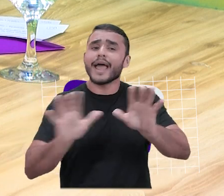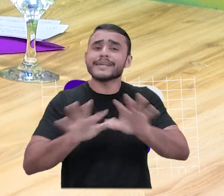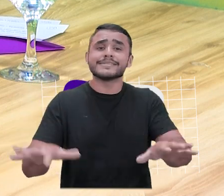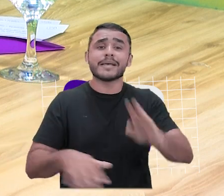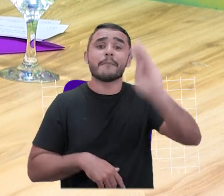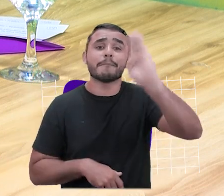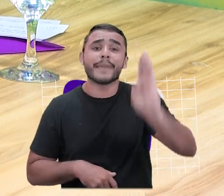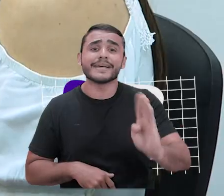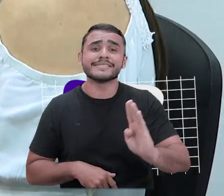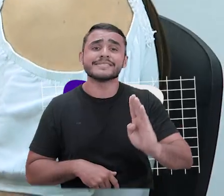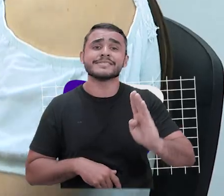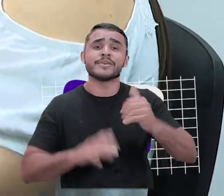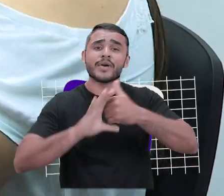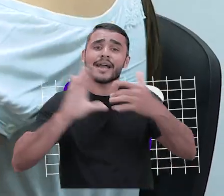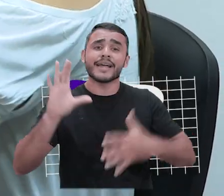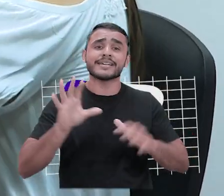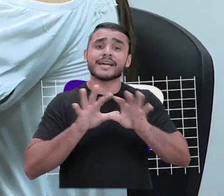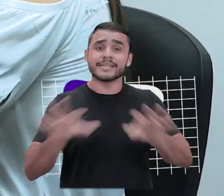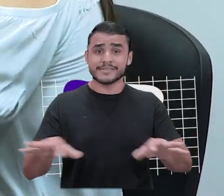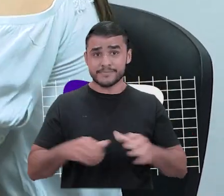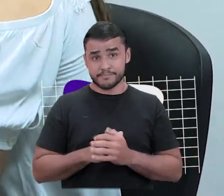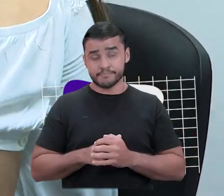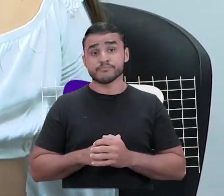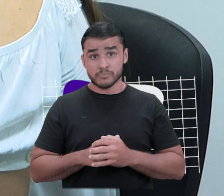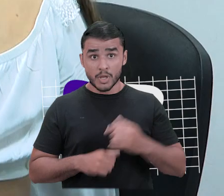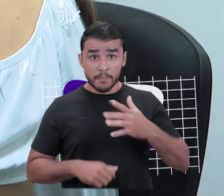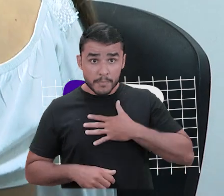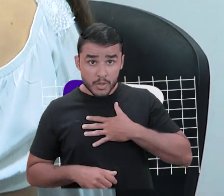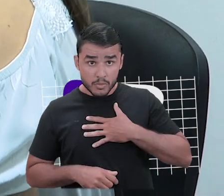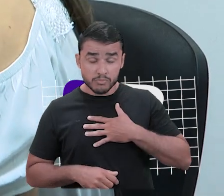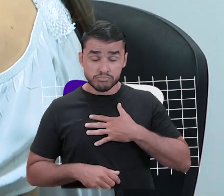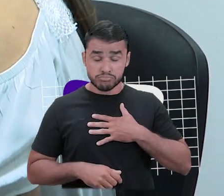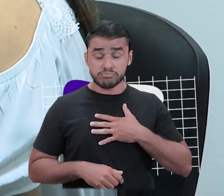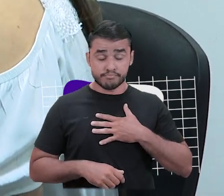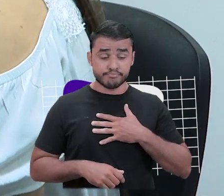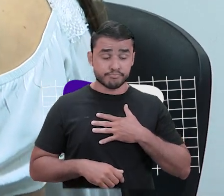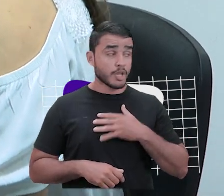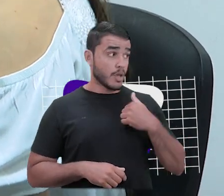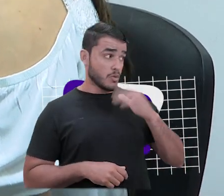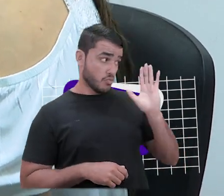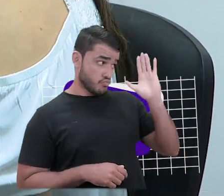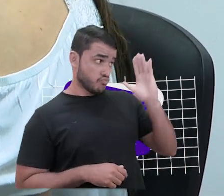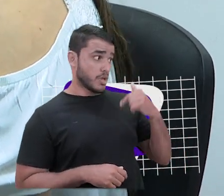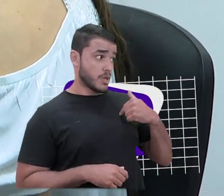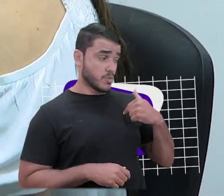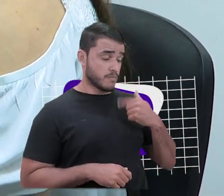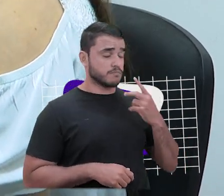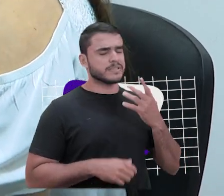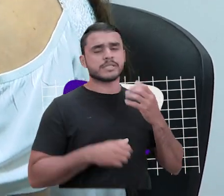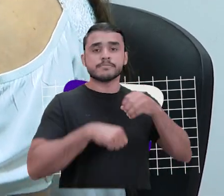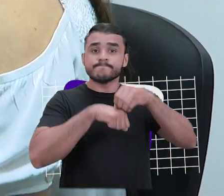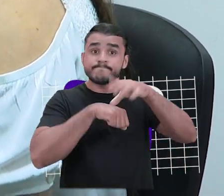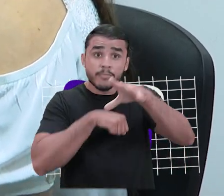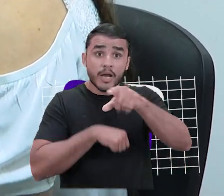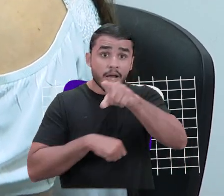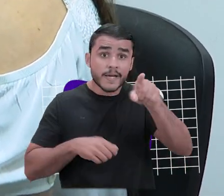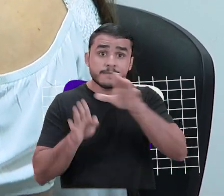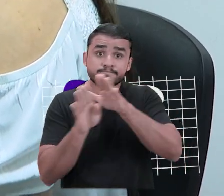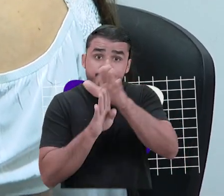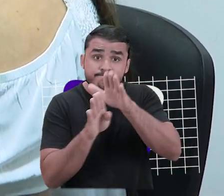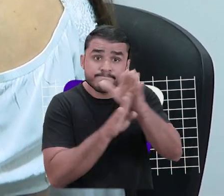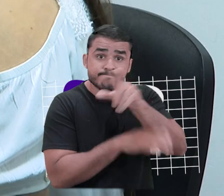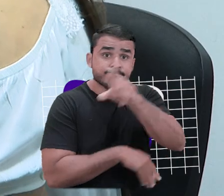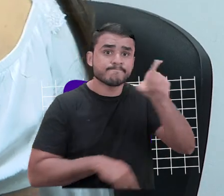brasileiro. Aí o que eu falo muito nos meus vídeos é que as pessoas elas têm que tirar essa questão de